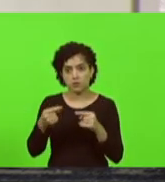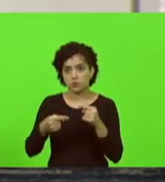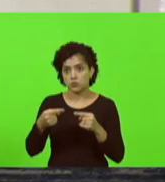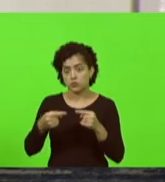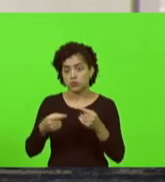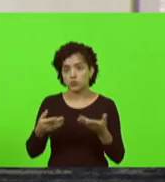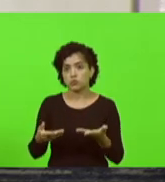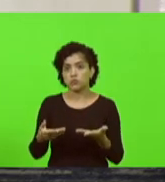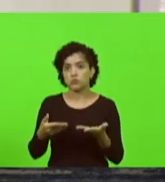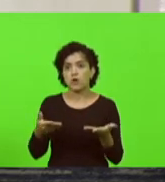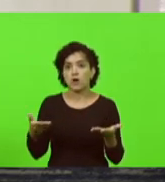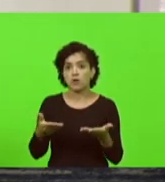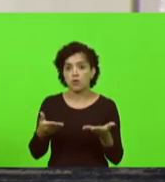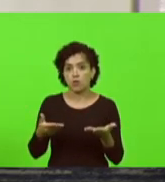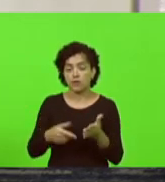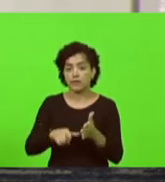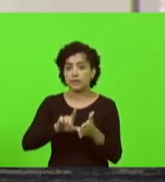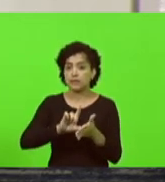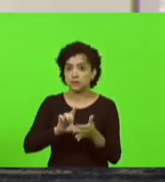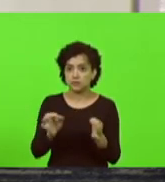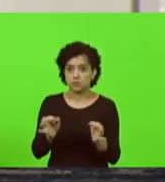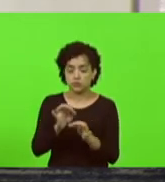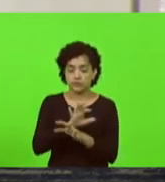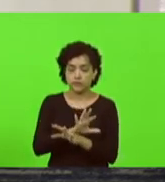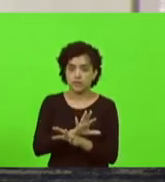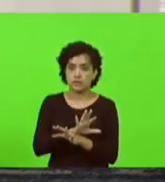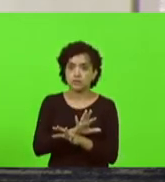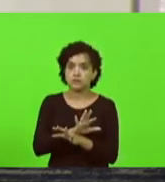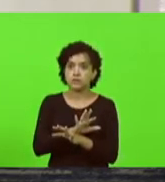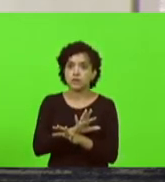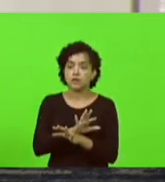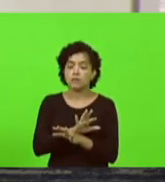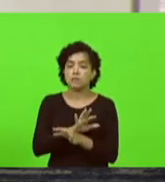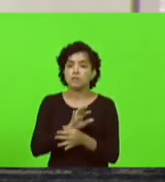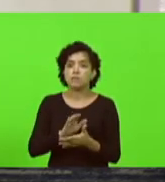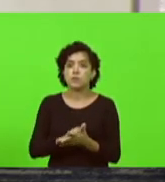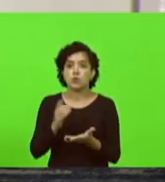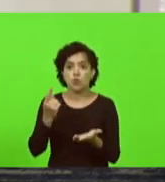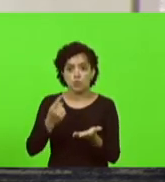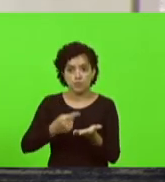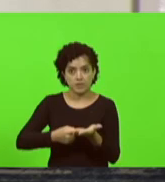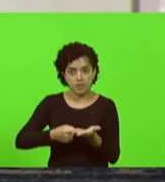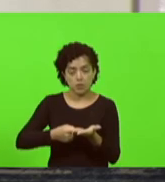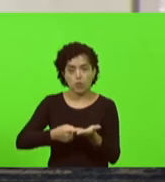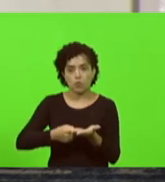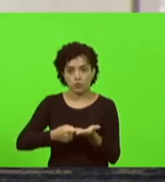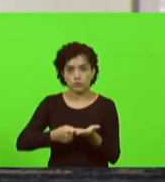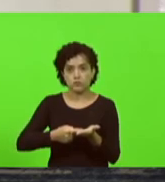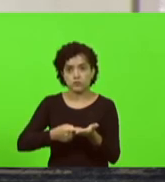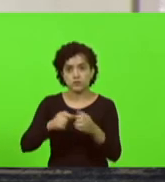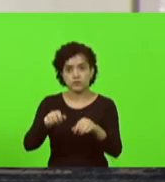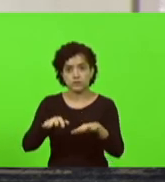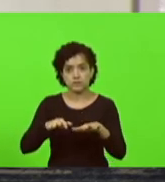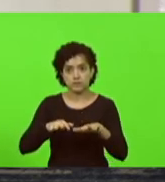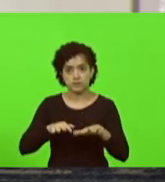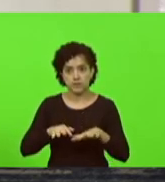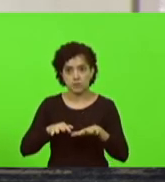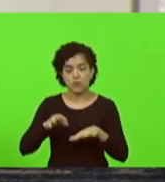esta presidência, antes de encerrar a sessão, convoca outra ordinária